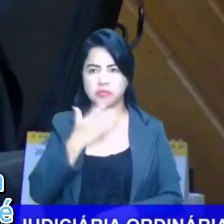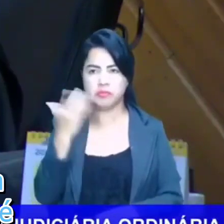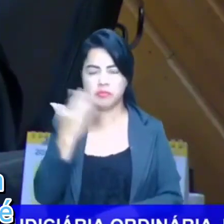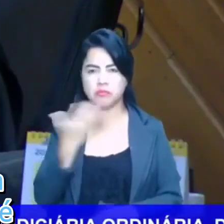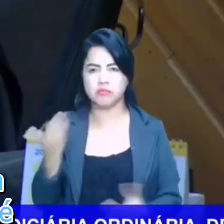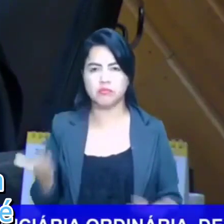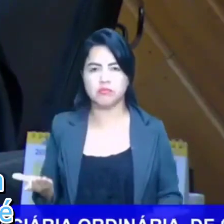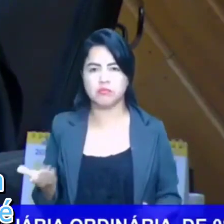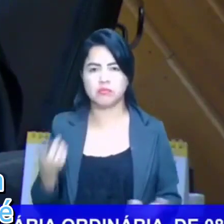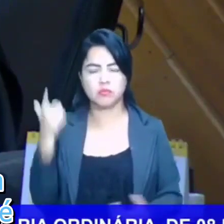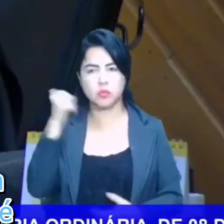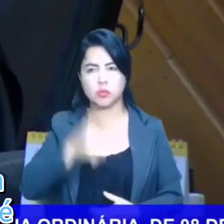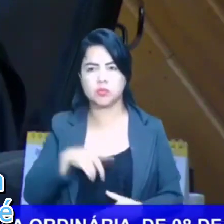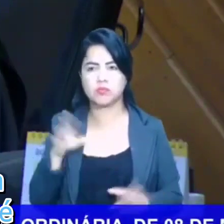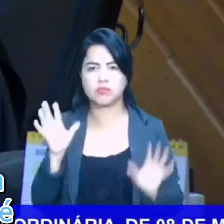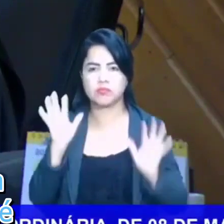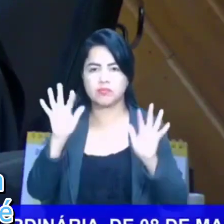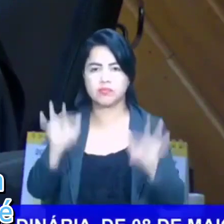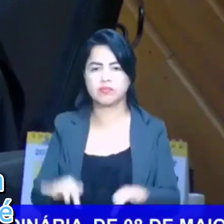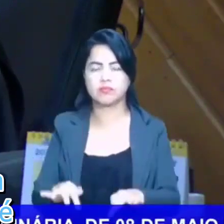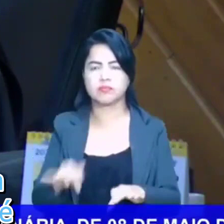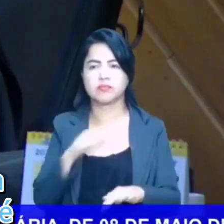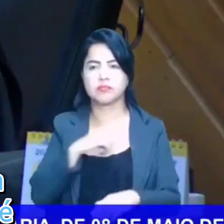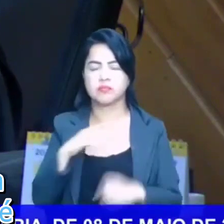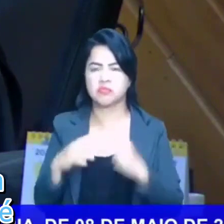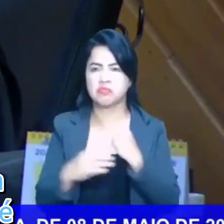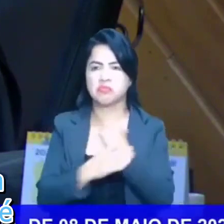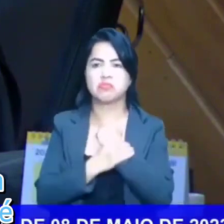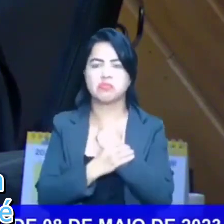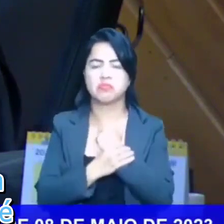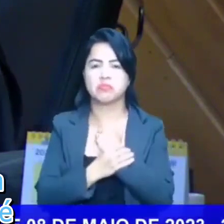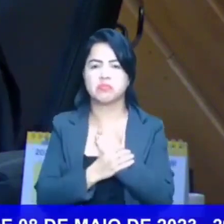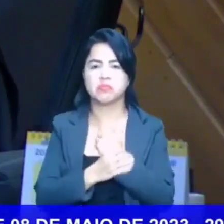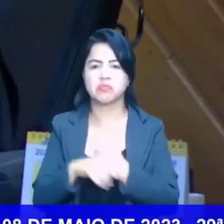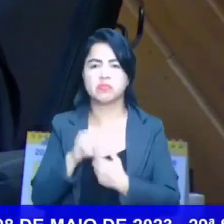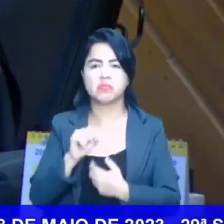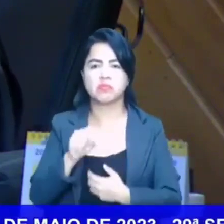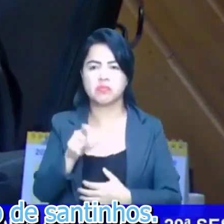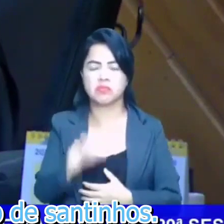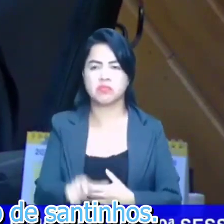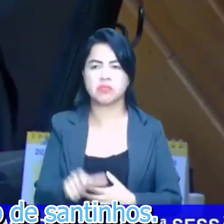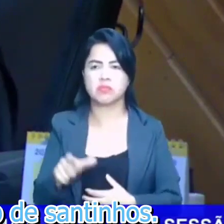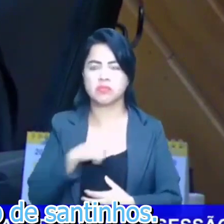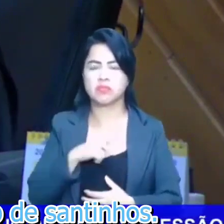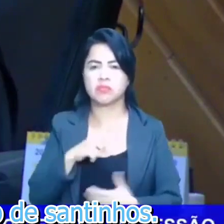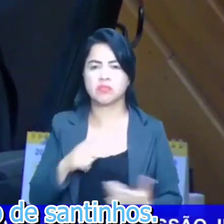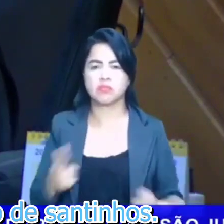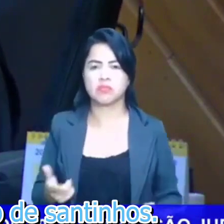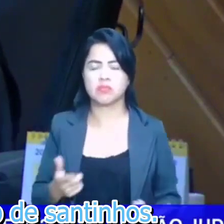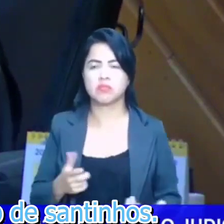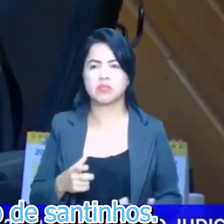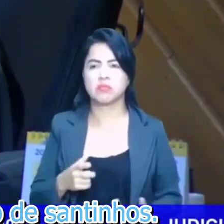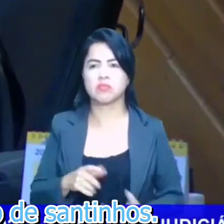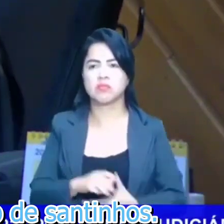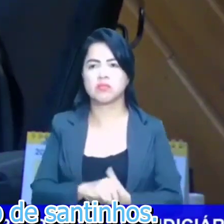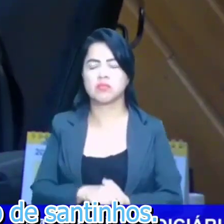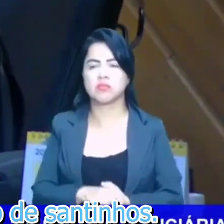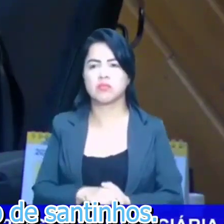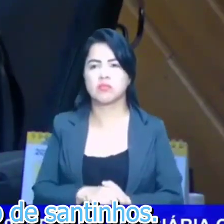tirar uma conclusão, pelo menos com muita segurança, né, de que, nesse caso, estava havendo o